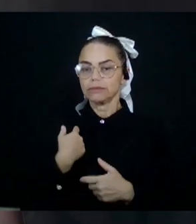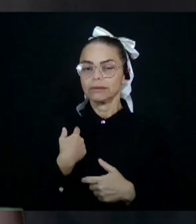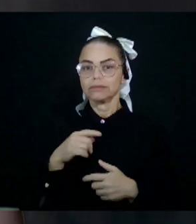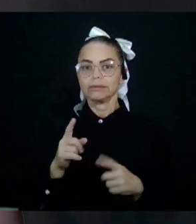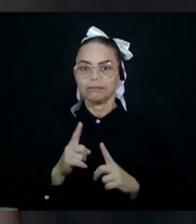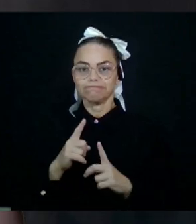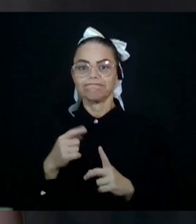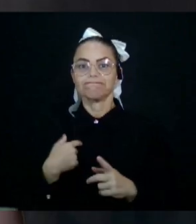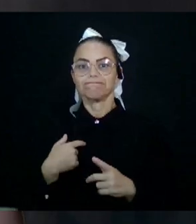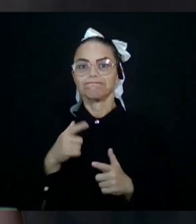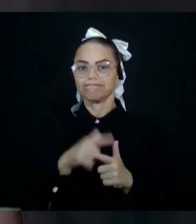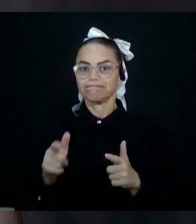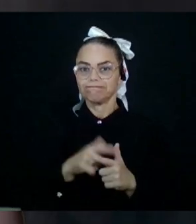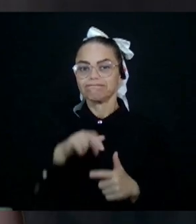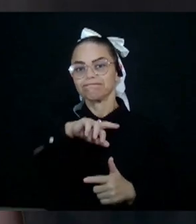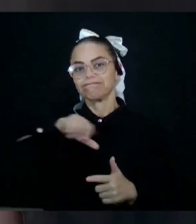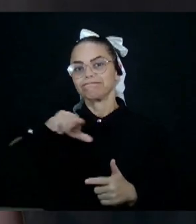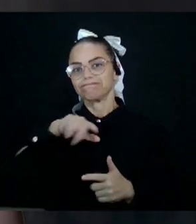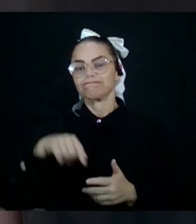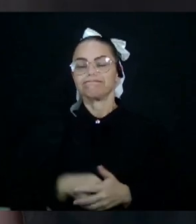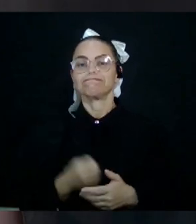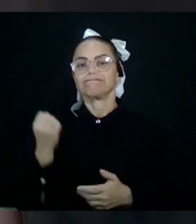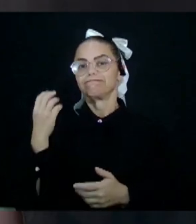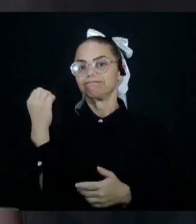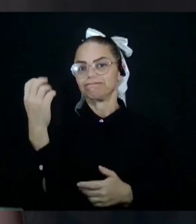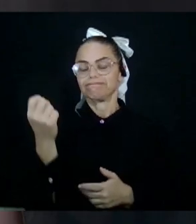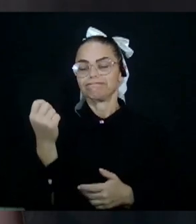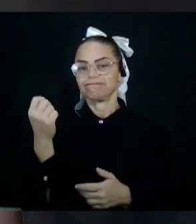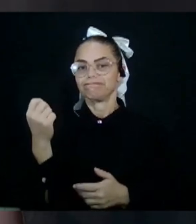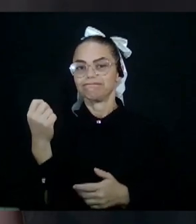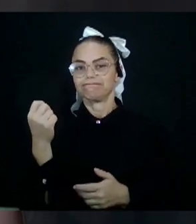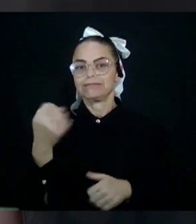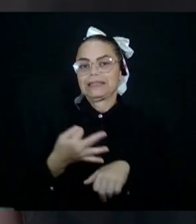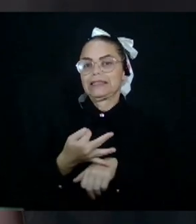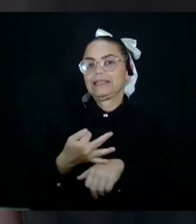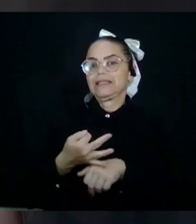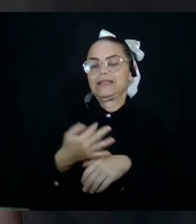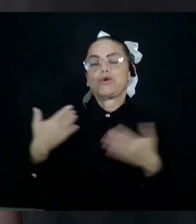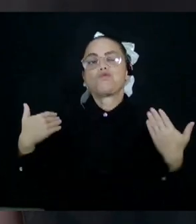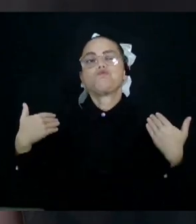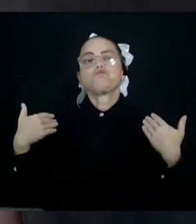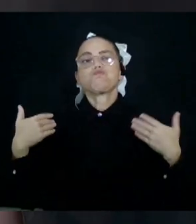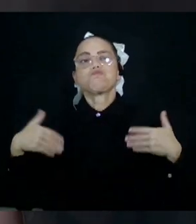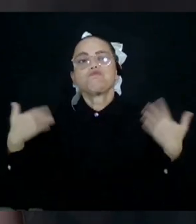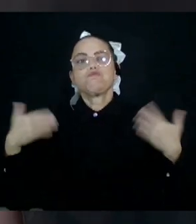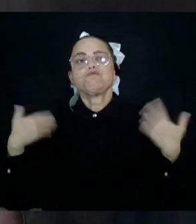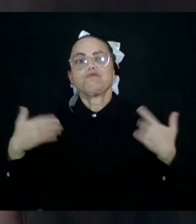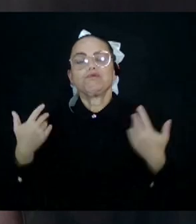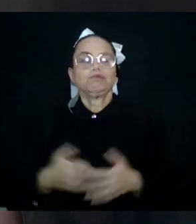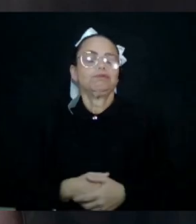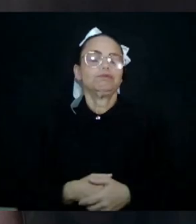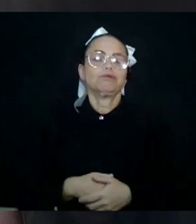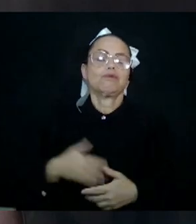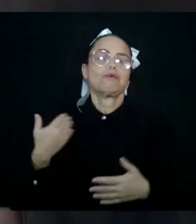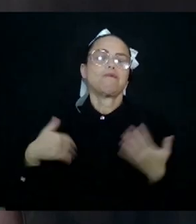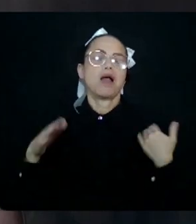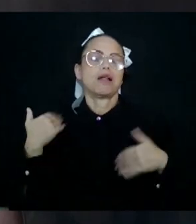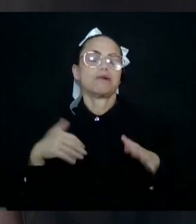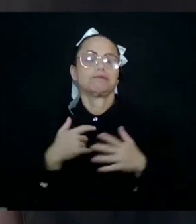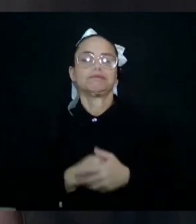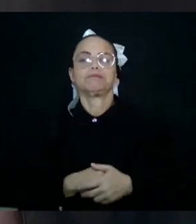situação um pouco diferente daquela viagem de férias, né? E provavelmente esse trabalho